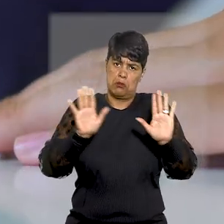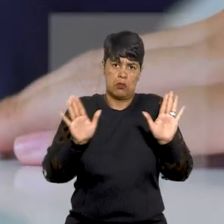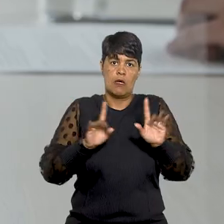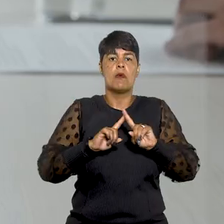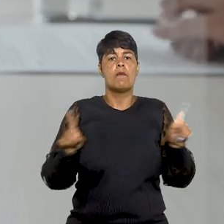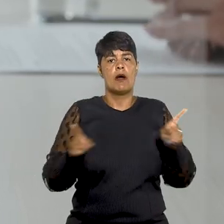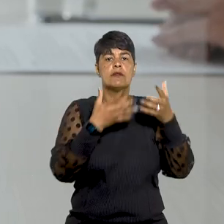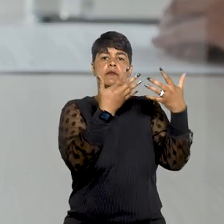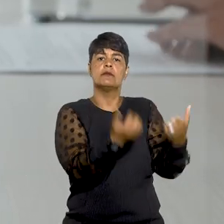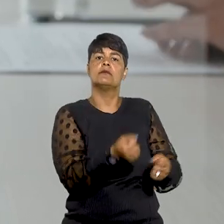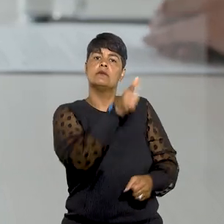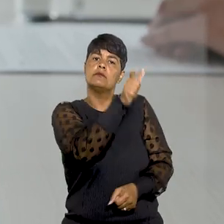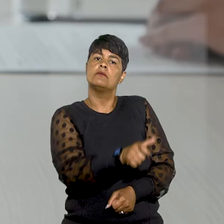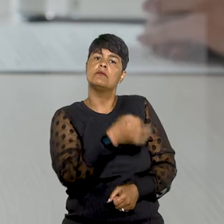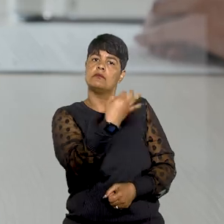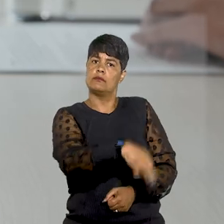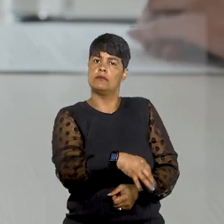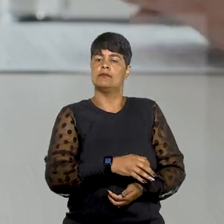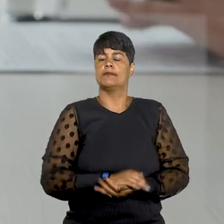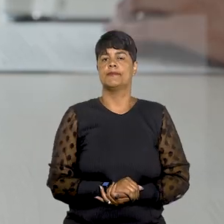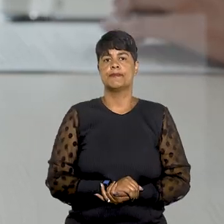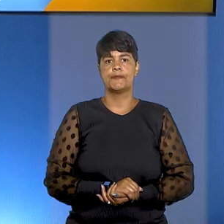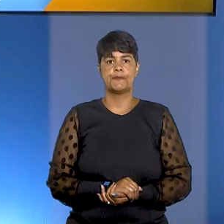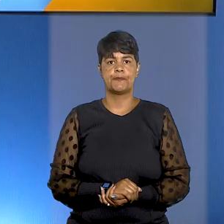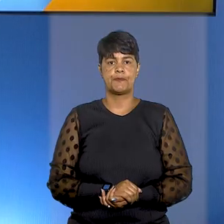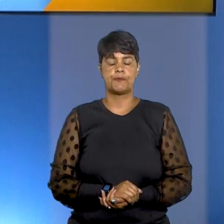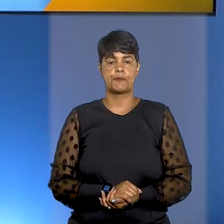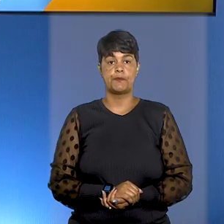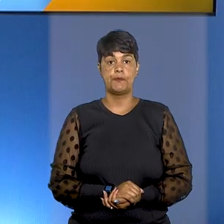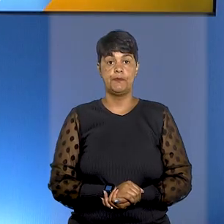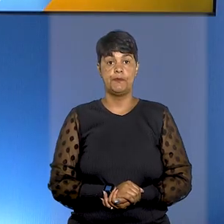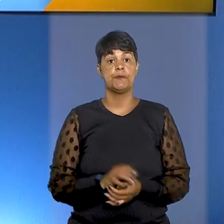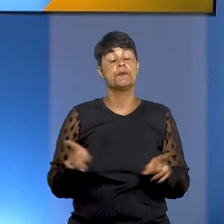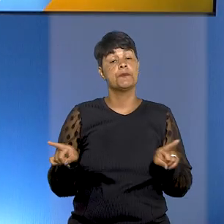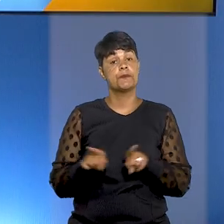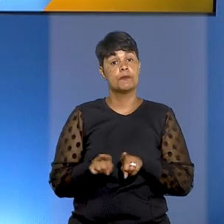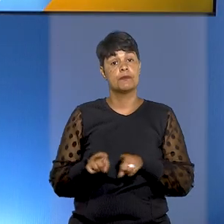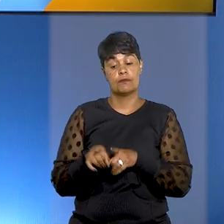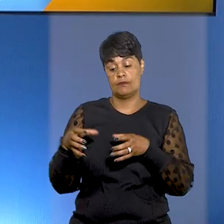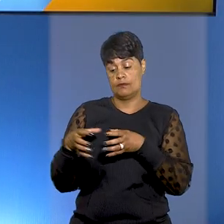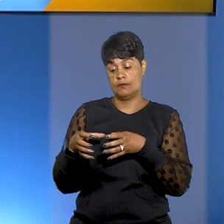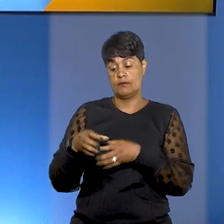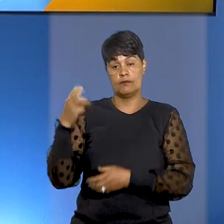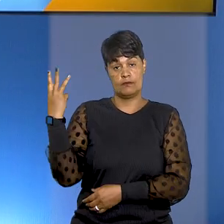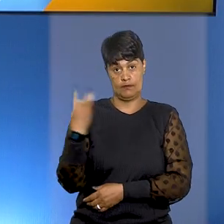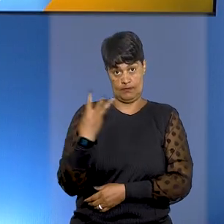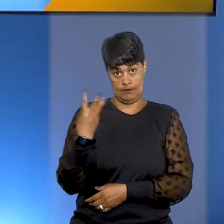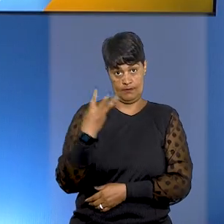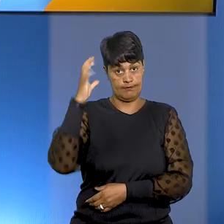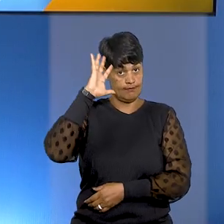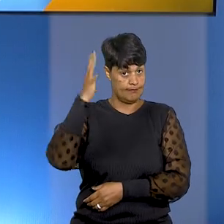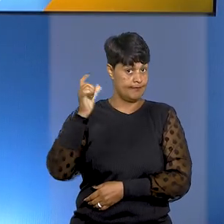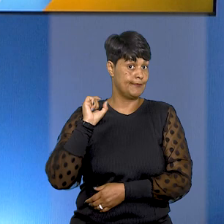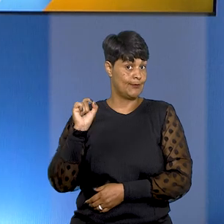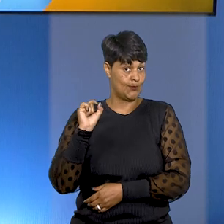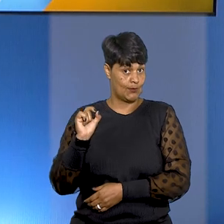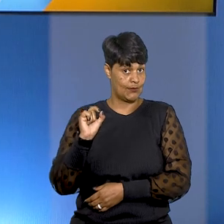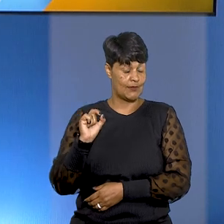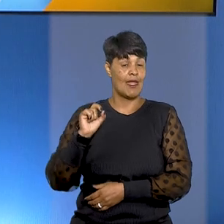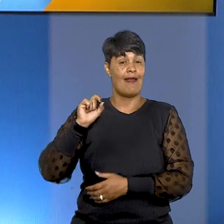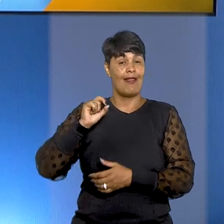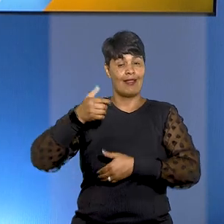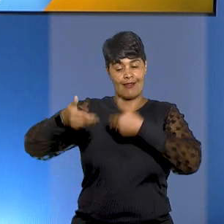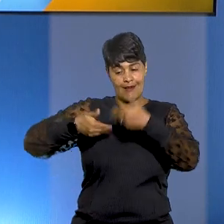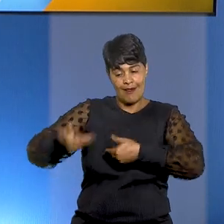impõe o reconhecimento da coisa julgada e os ministros da terceira turma decidiram que tratamento para